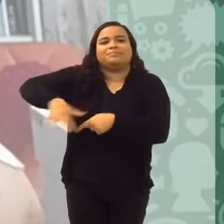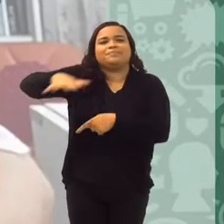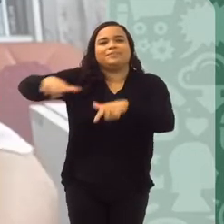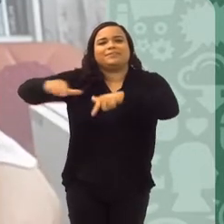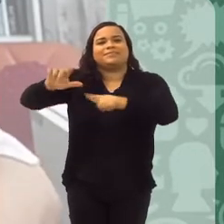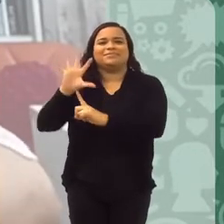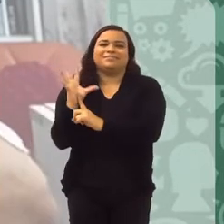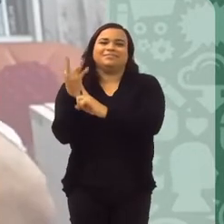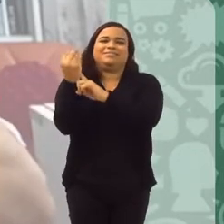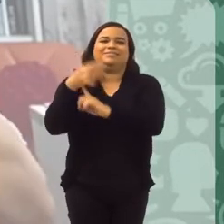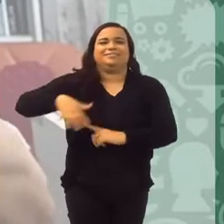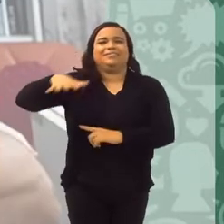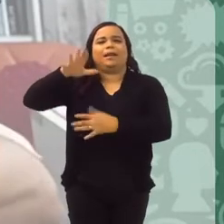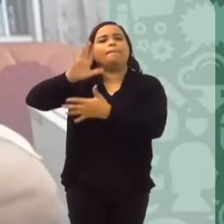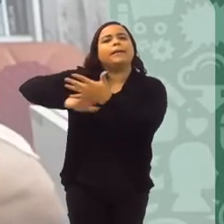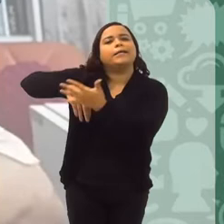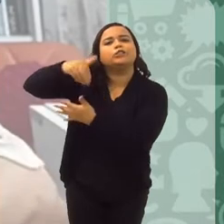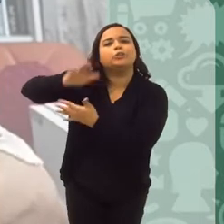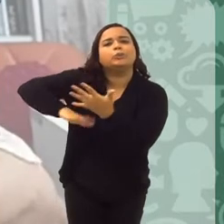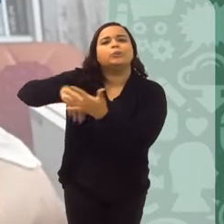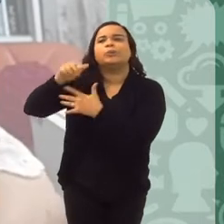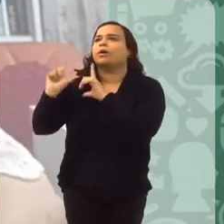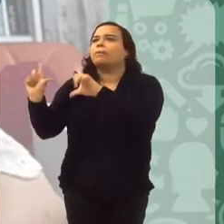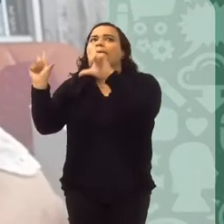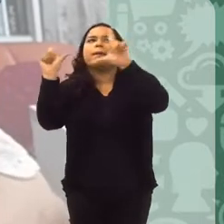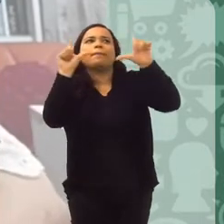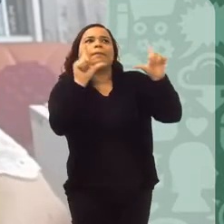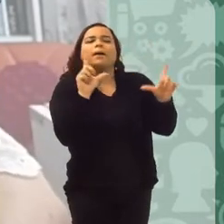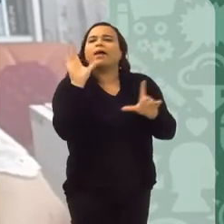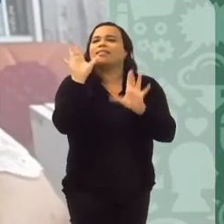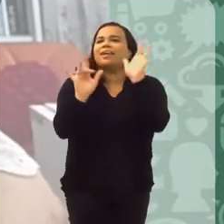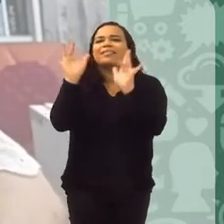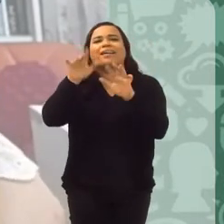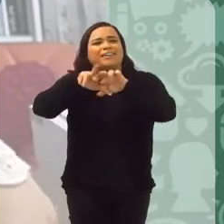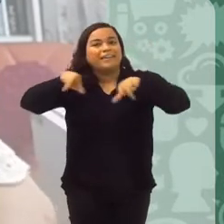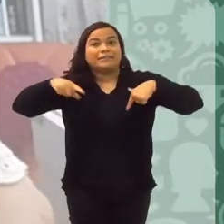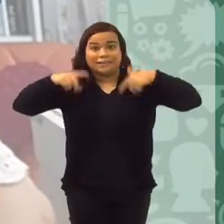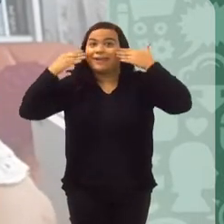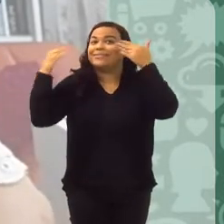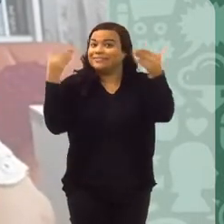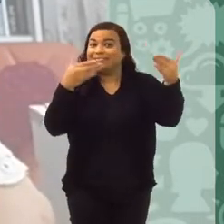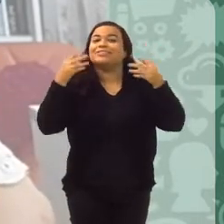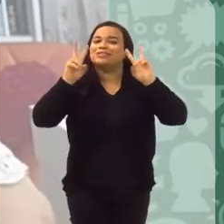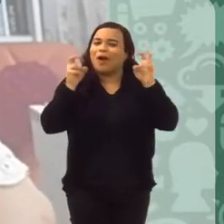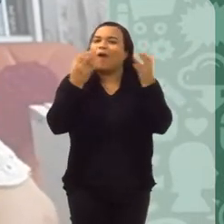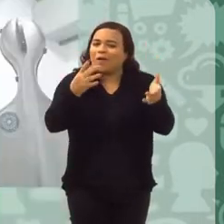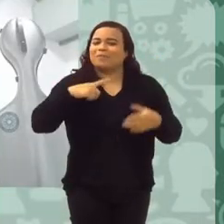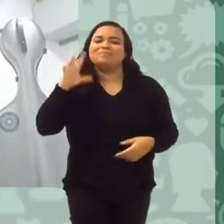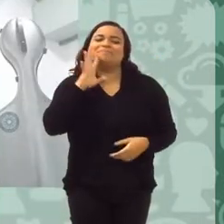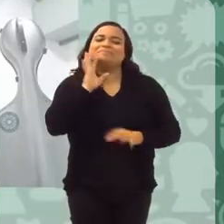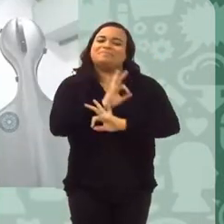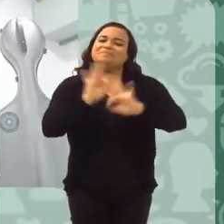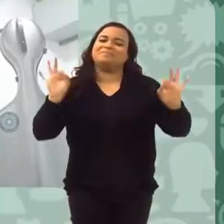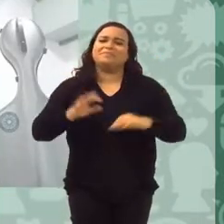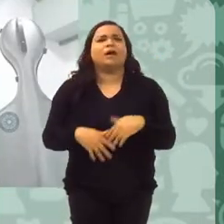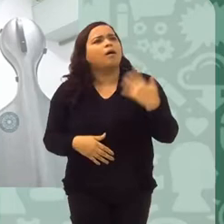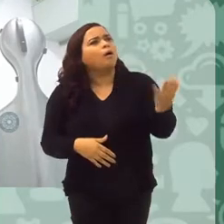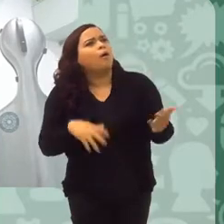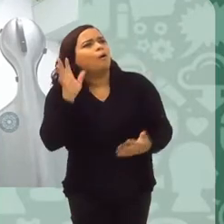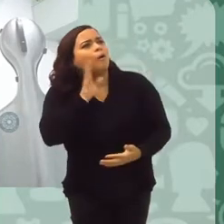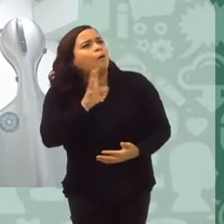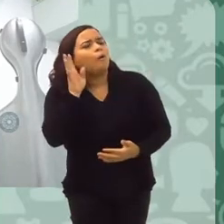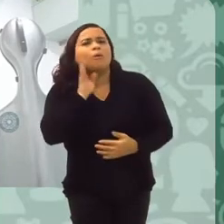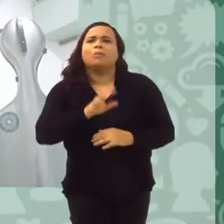trabalho artístico, da pintura de quadros, de telas, tem até exposições sobre isso, bem bacana. Opa, que